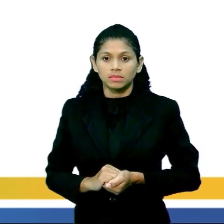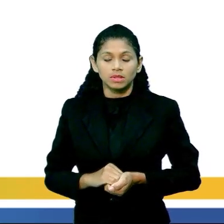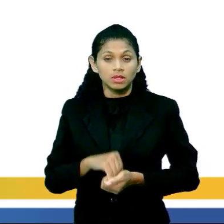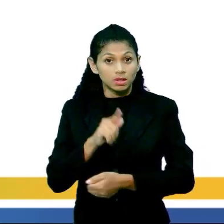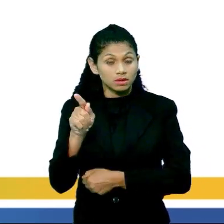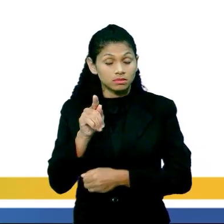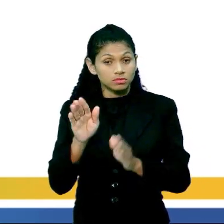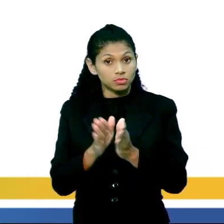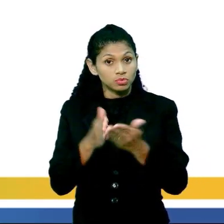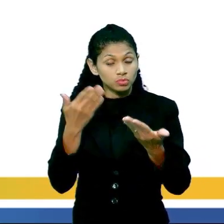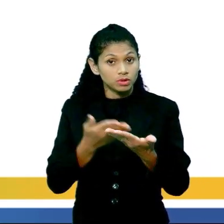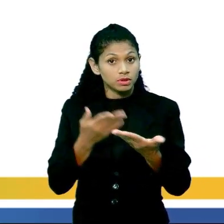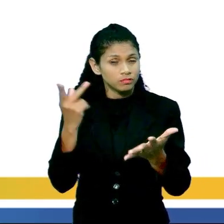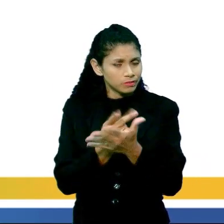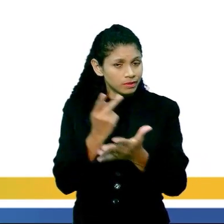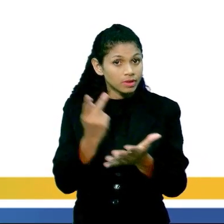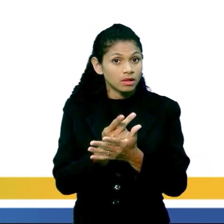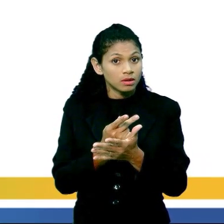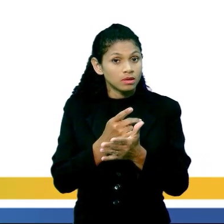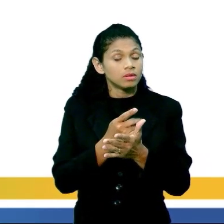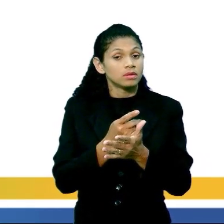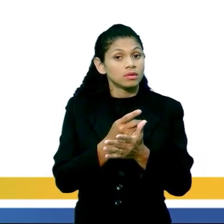Todos estamos sujeitos a isso. Então,